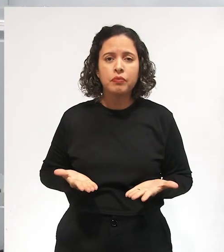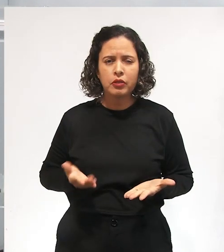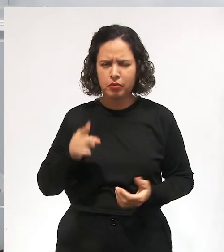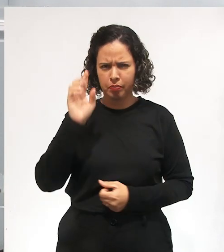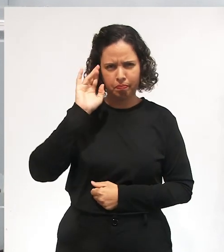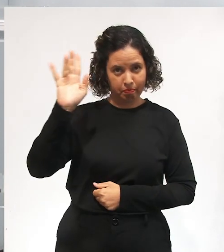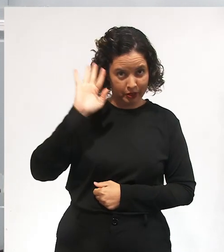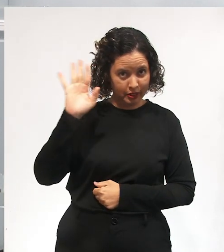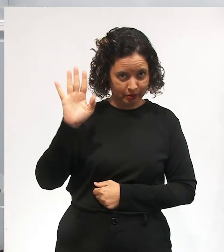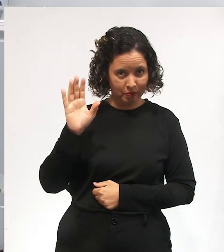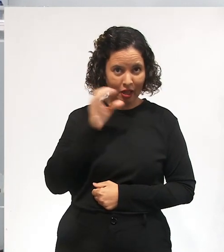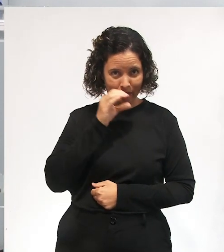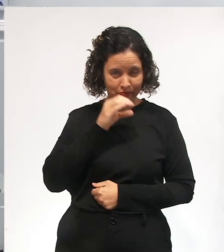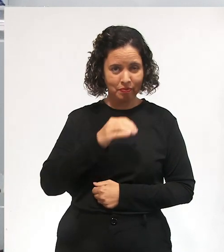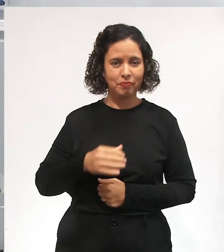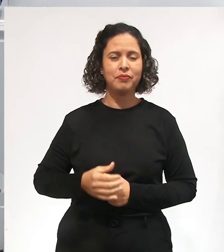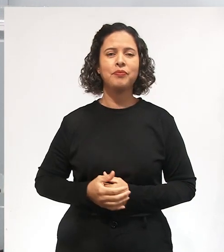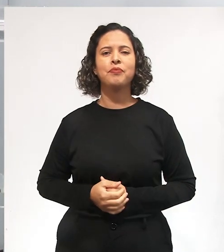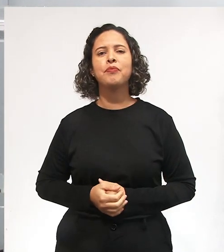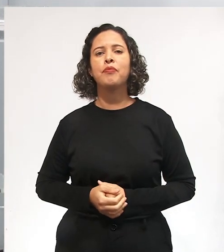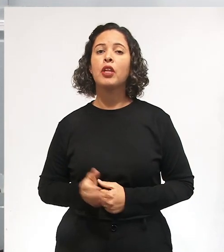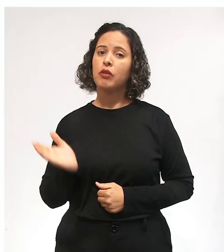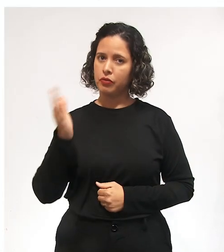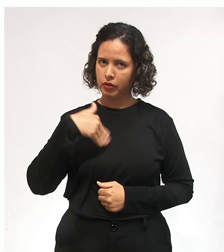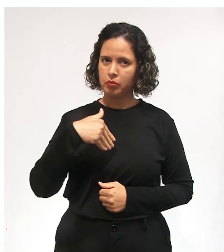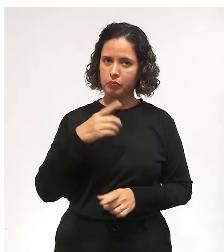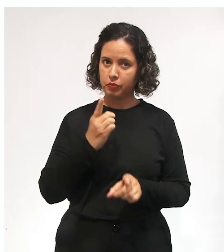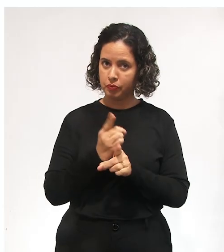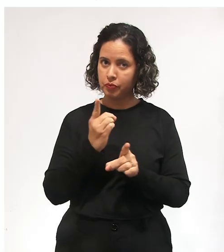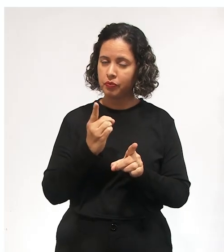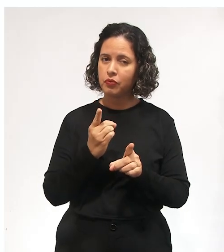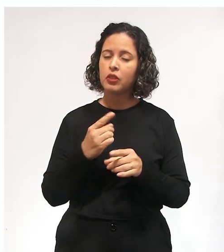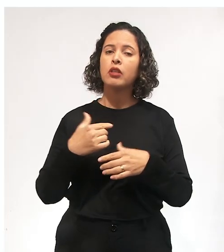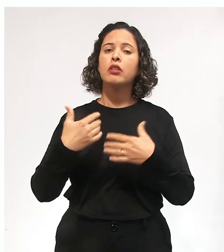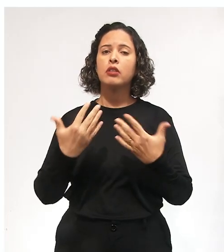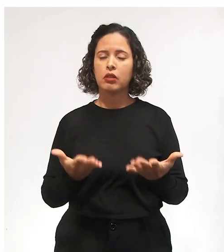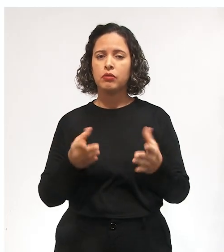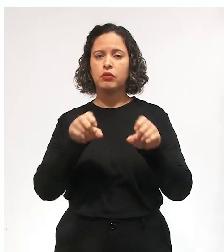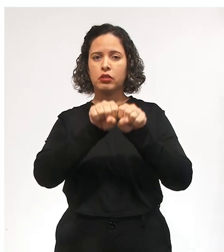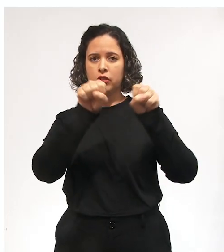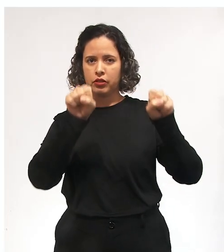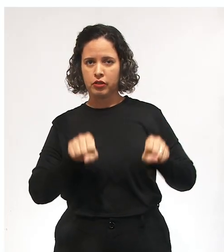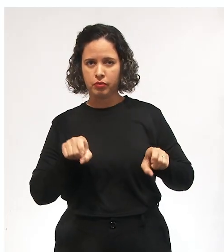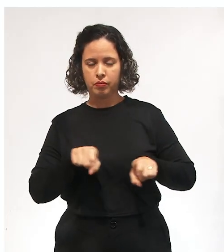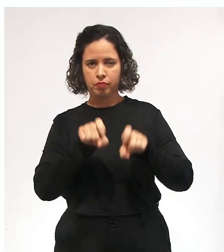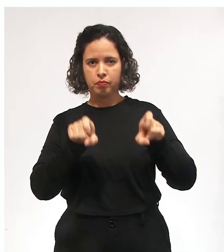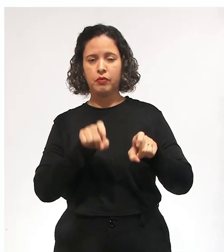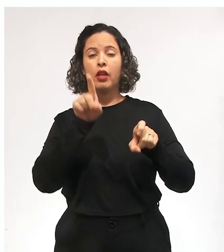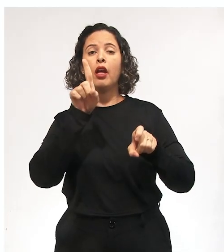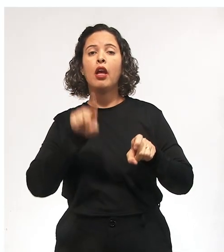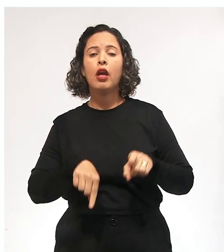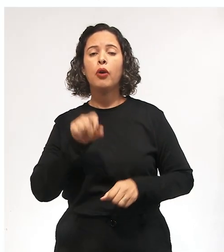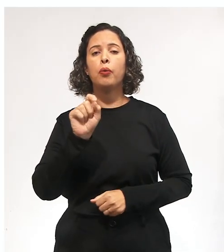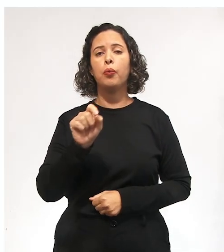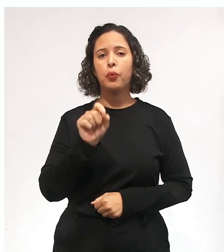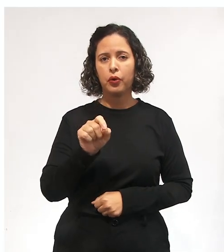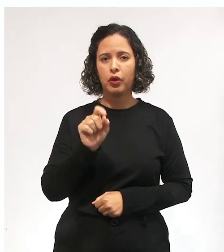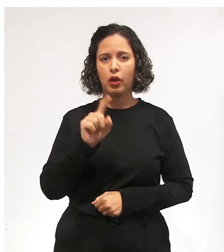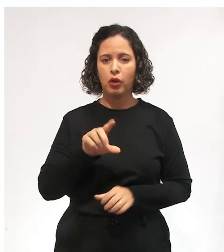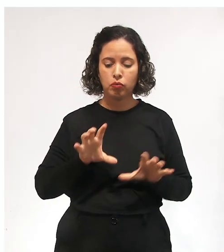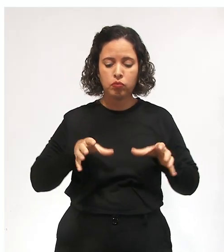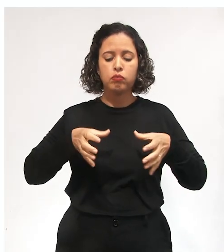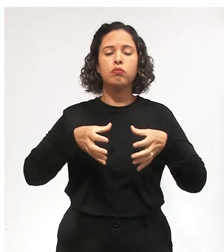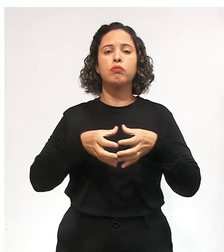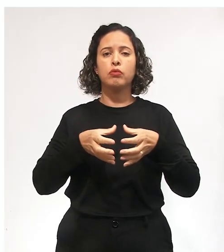Pensa aí rapidinho. Vamos lá descobrir? Um sistema computacional é basicamente um